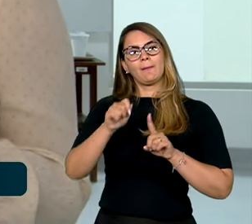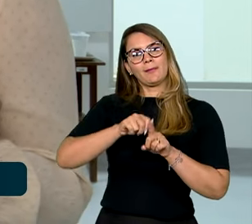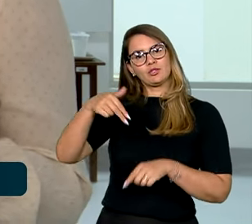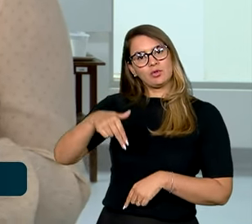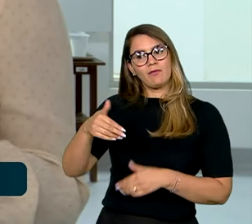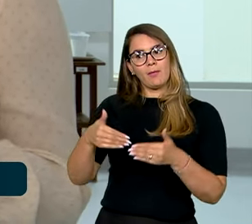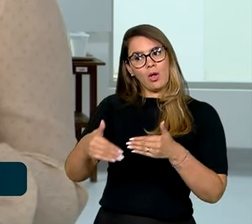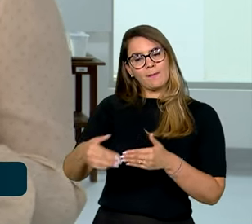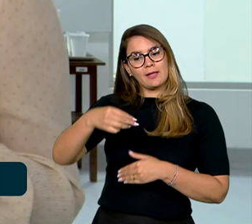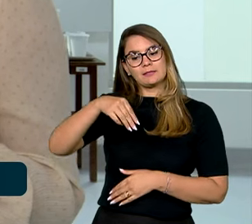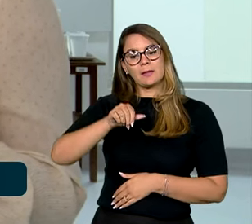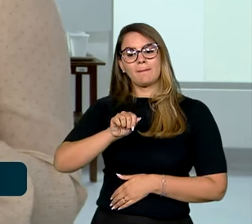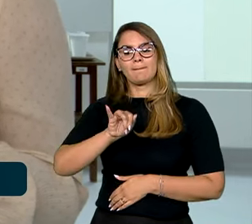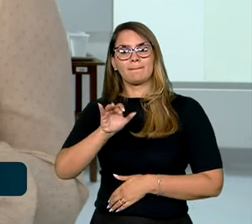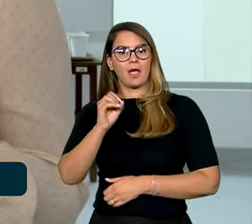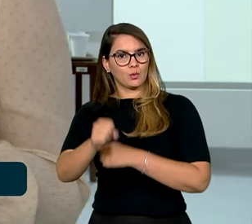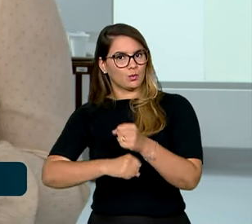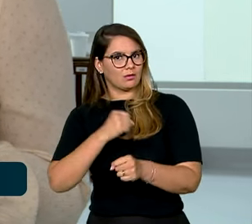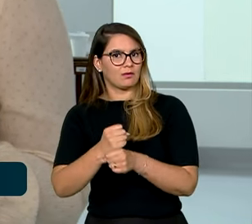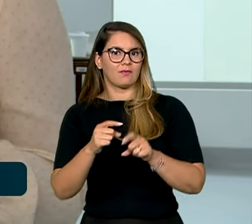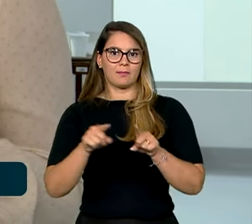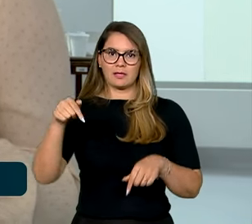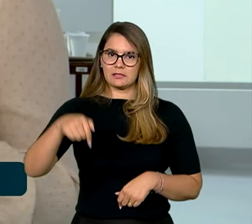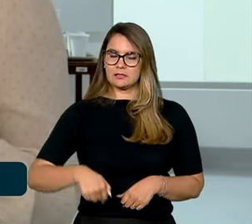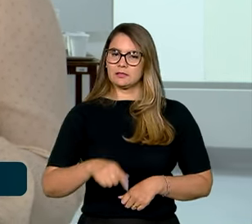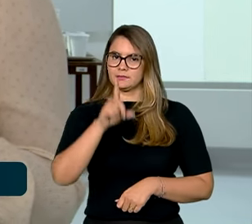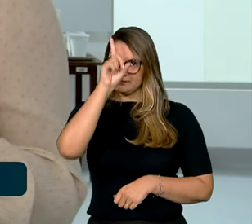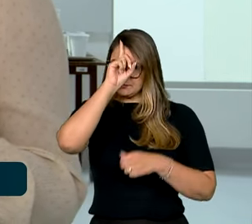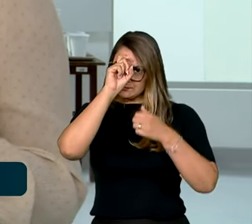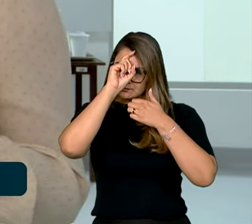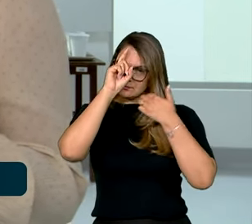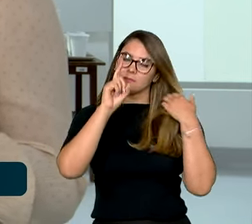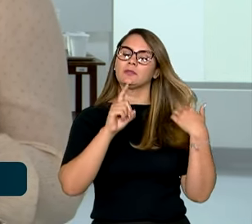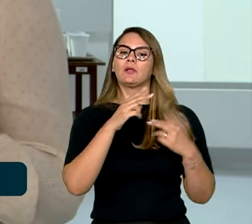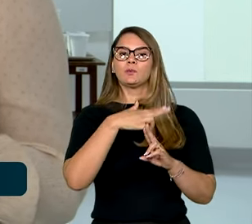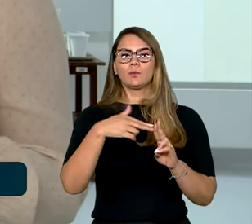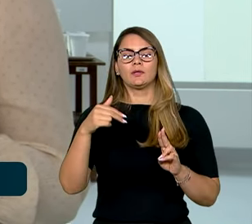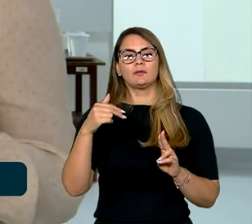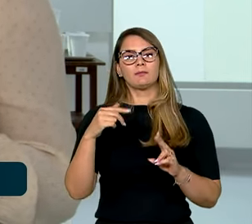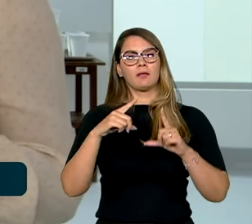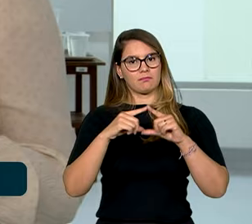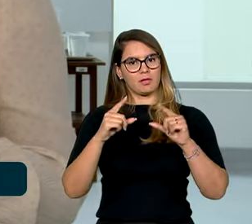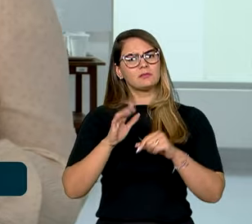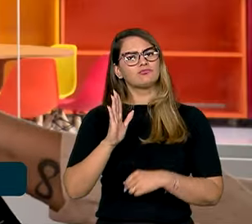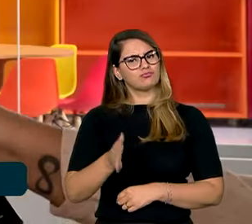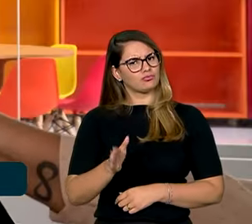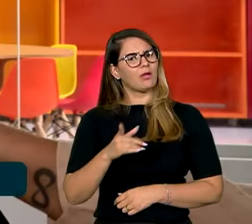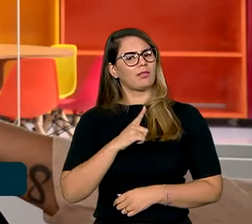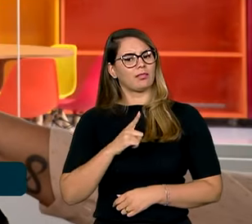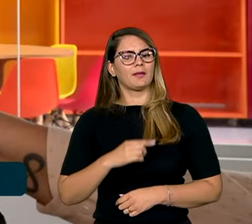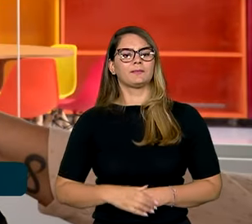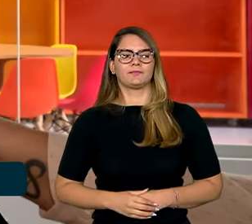em maio de 2024. Mas aqui no Hospital Universitário de Brasília, o serviço já está disponível. É